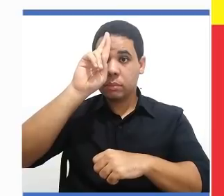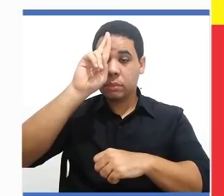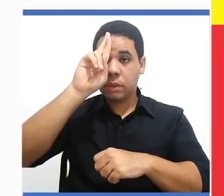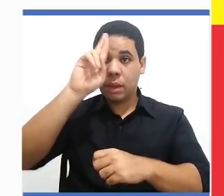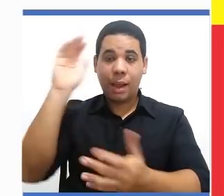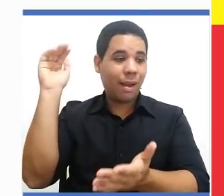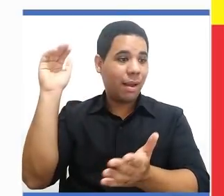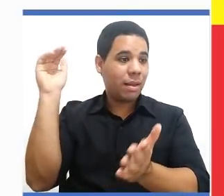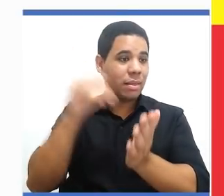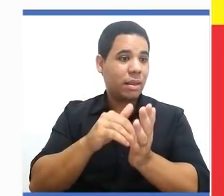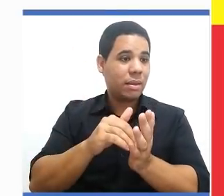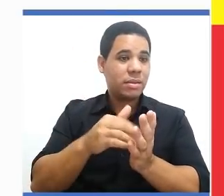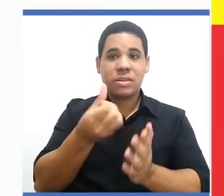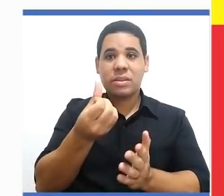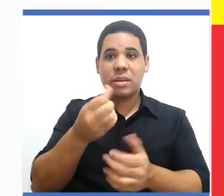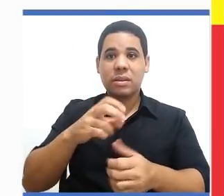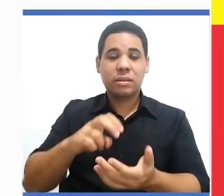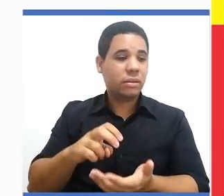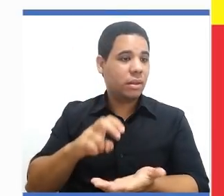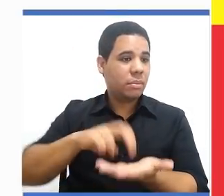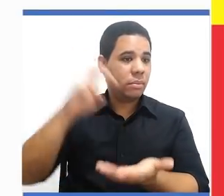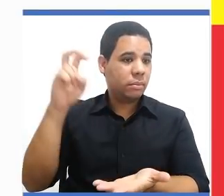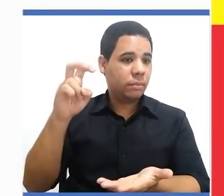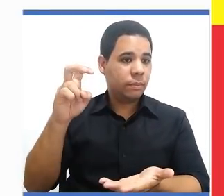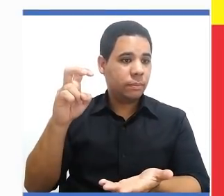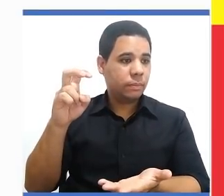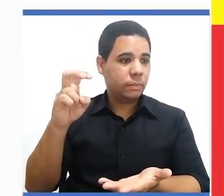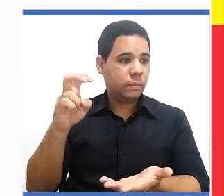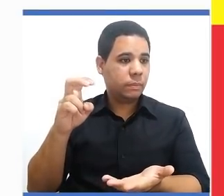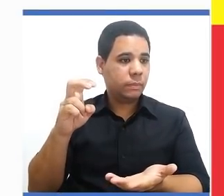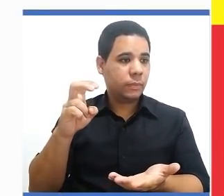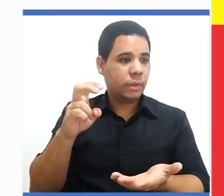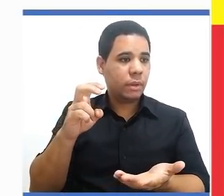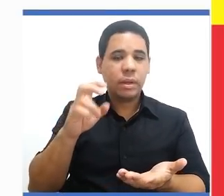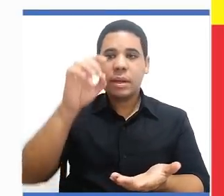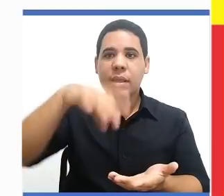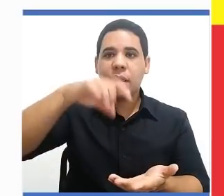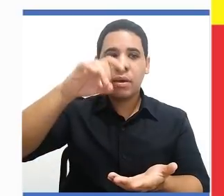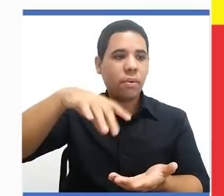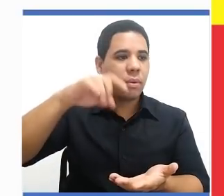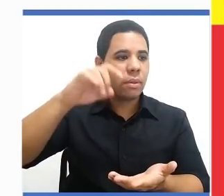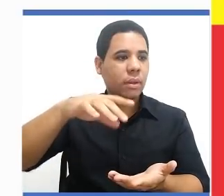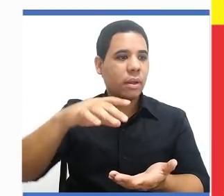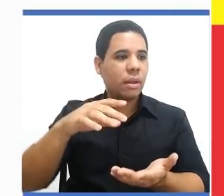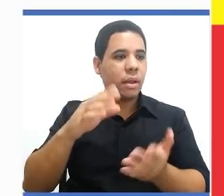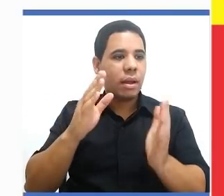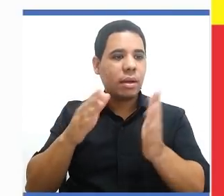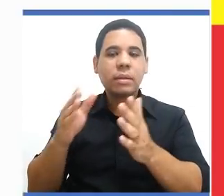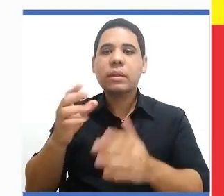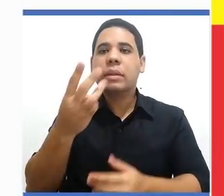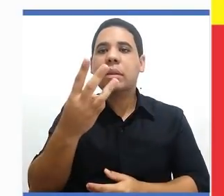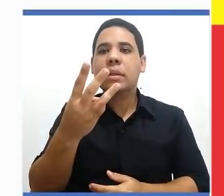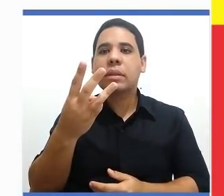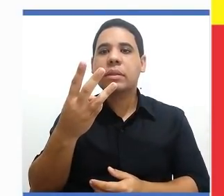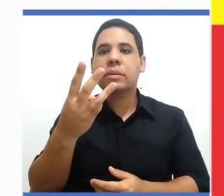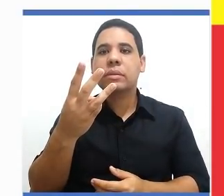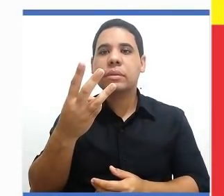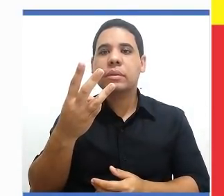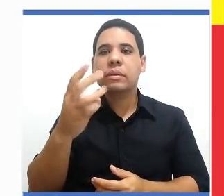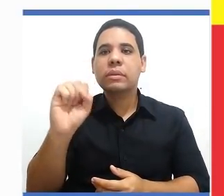gente. Da meia-noite às 6 horas da manhã. Com a frequência de uma gota a cada 3 segundos.